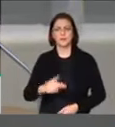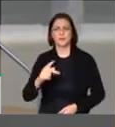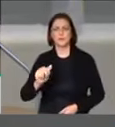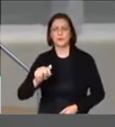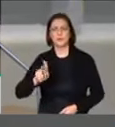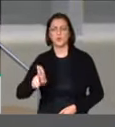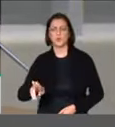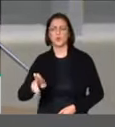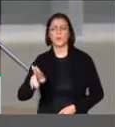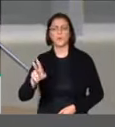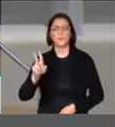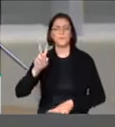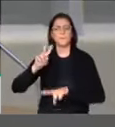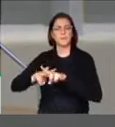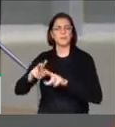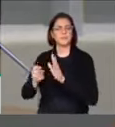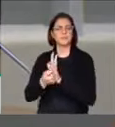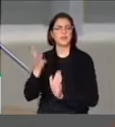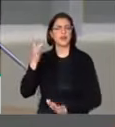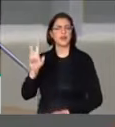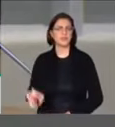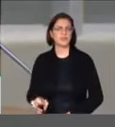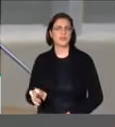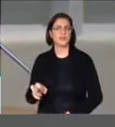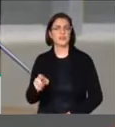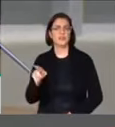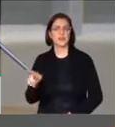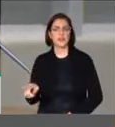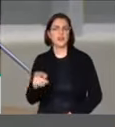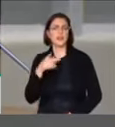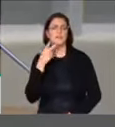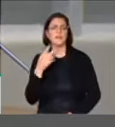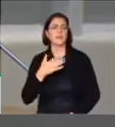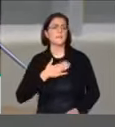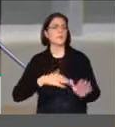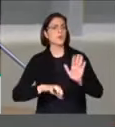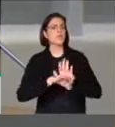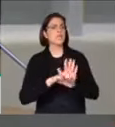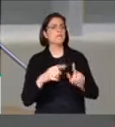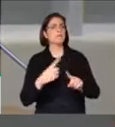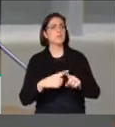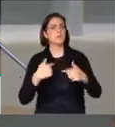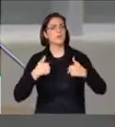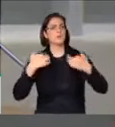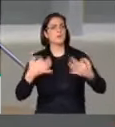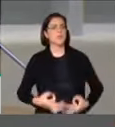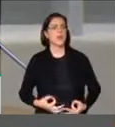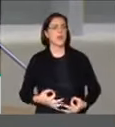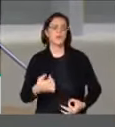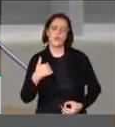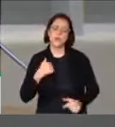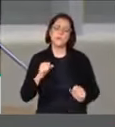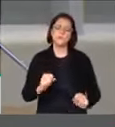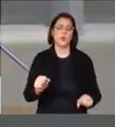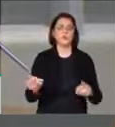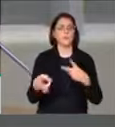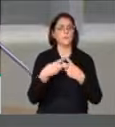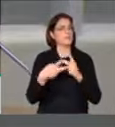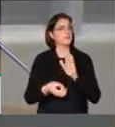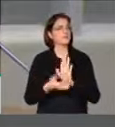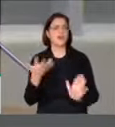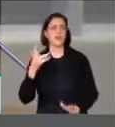sei quantas vezes na sua história e ela dizia: pelo crime de ser coerente, serei presa quantas vezes